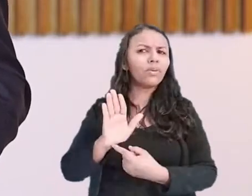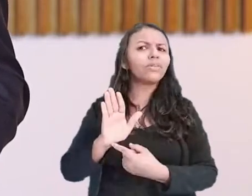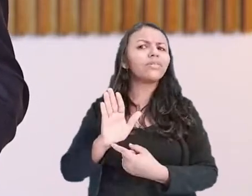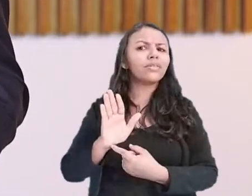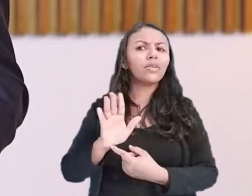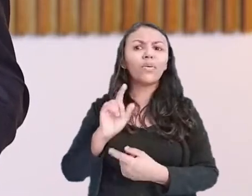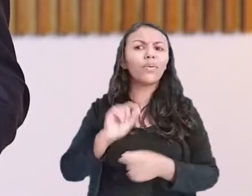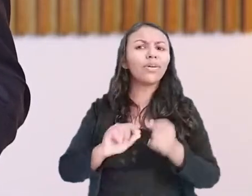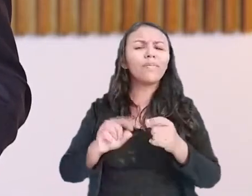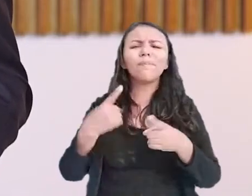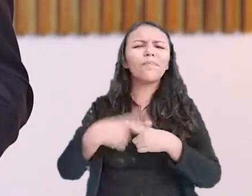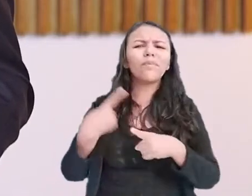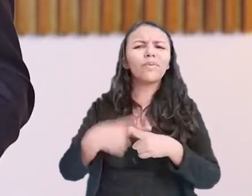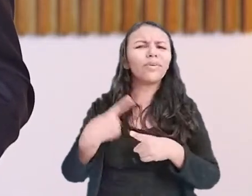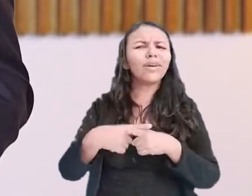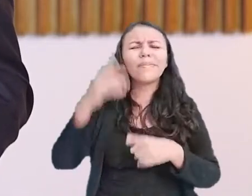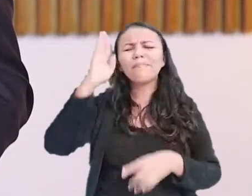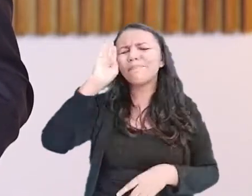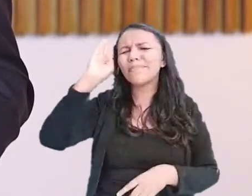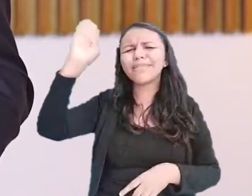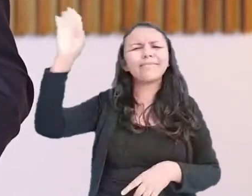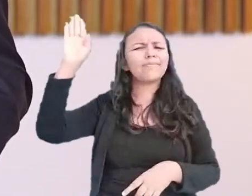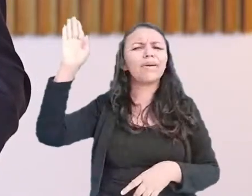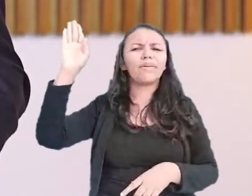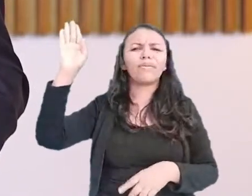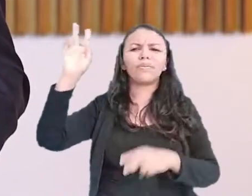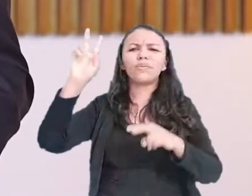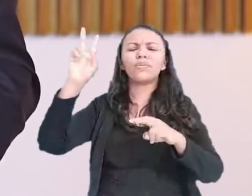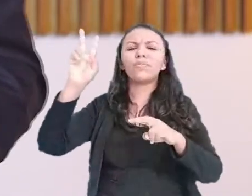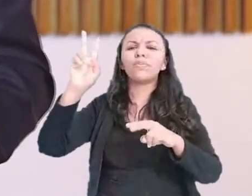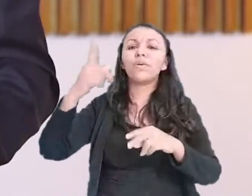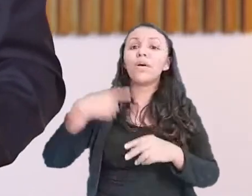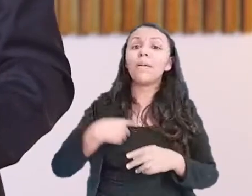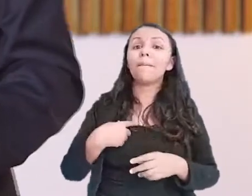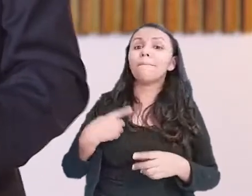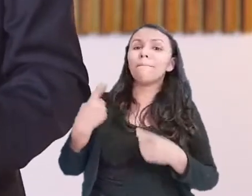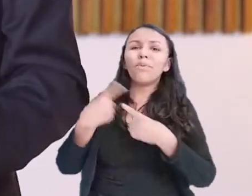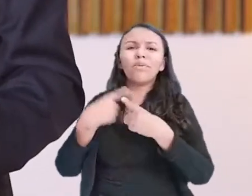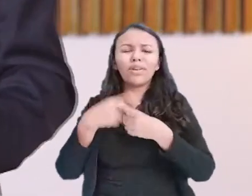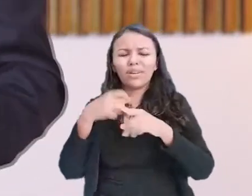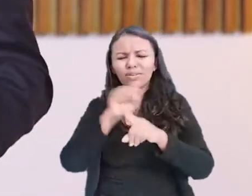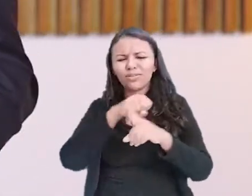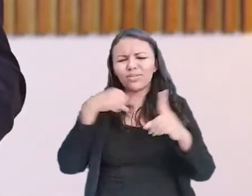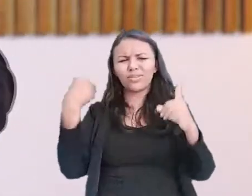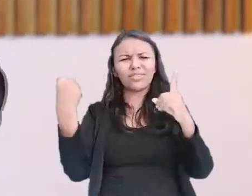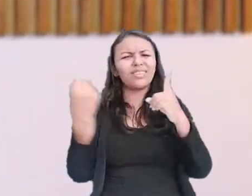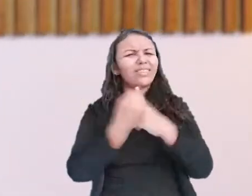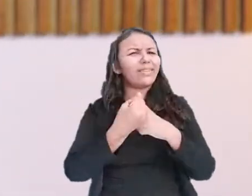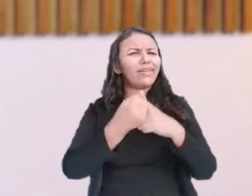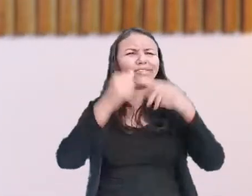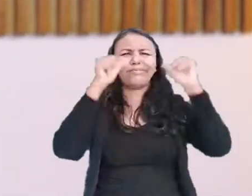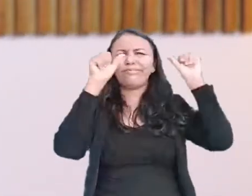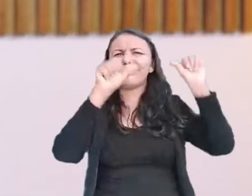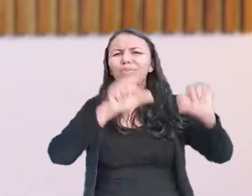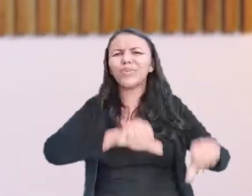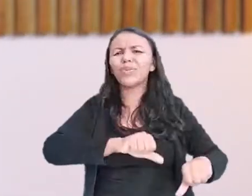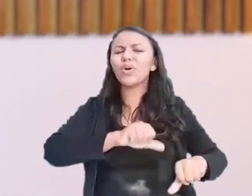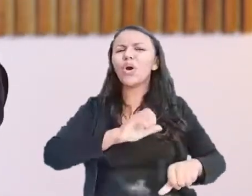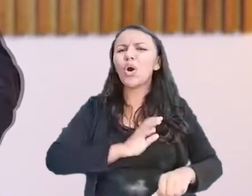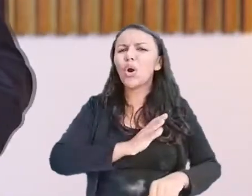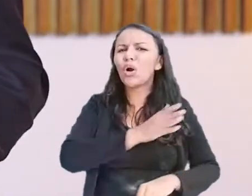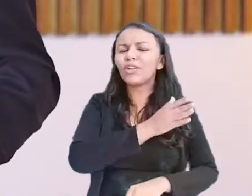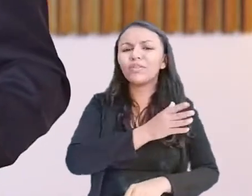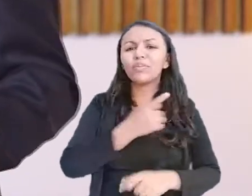causas, ou a principal causa, de tal situação deplorável na sociedade dos seus dias. Vejam que ele diz o